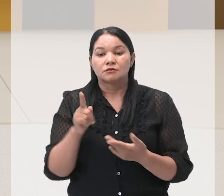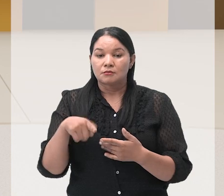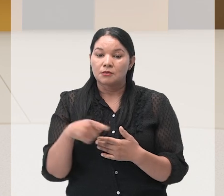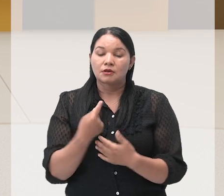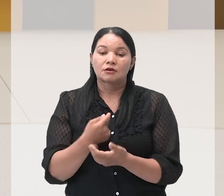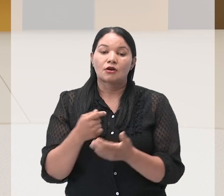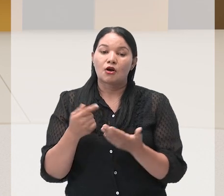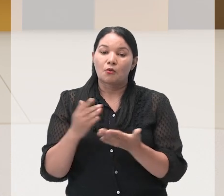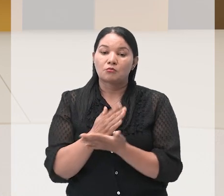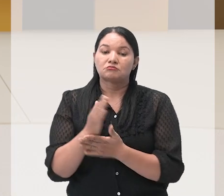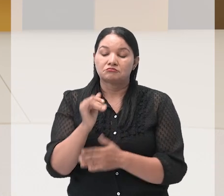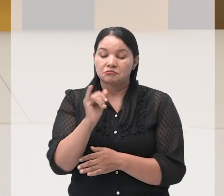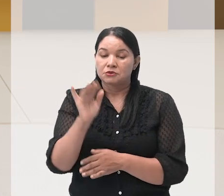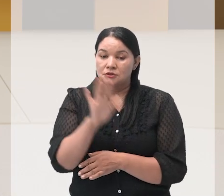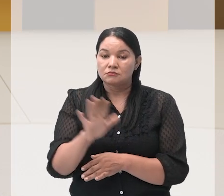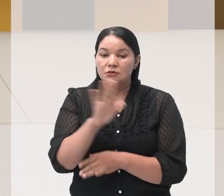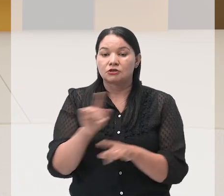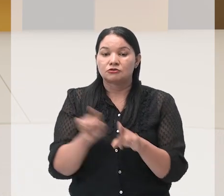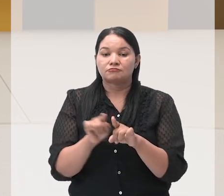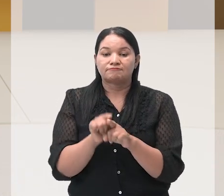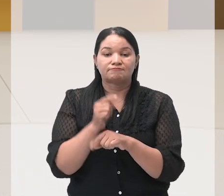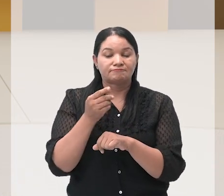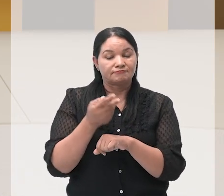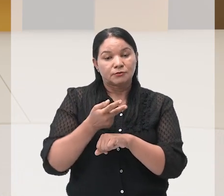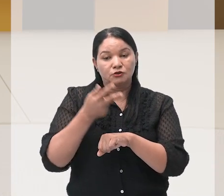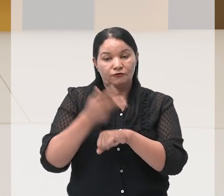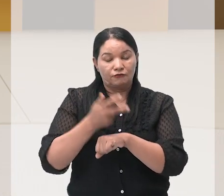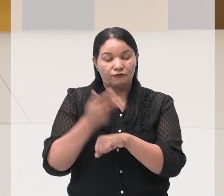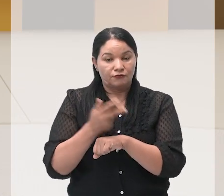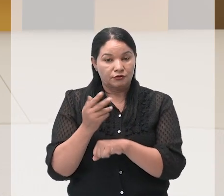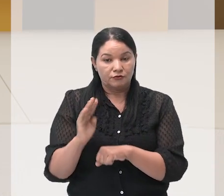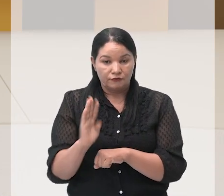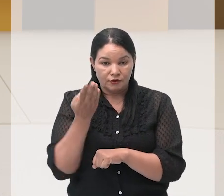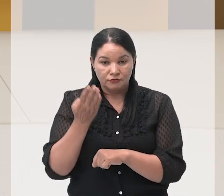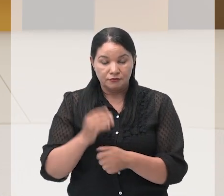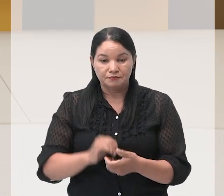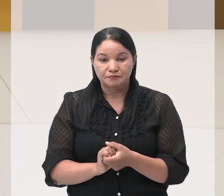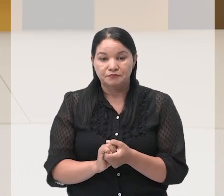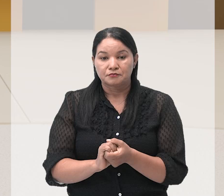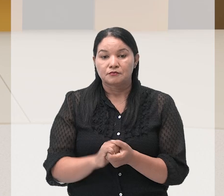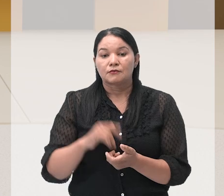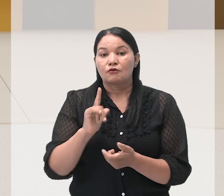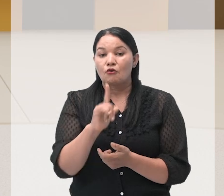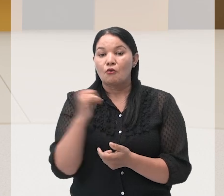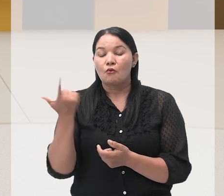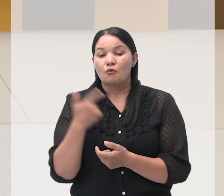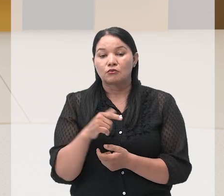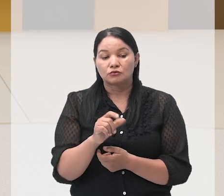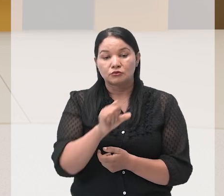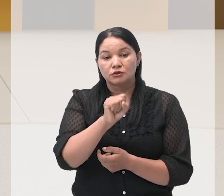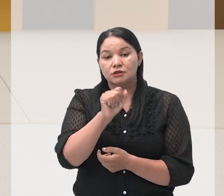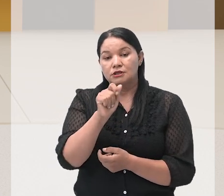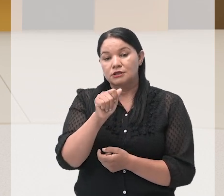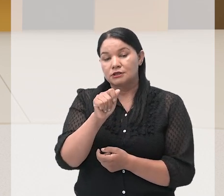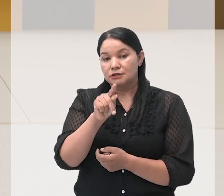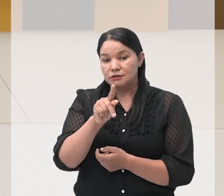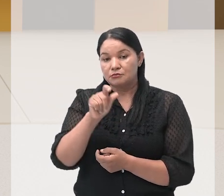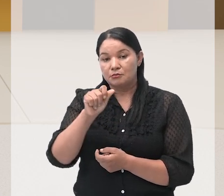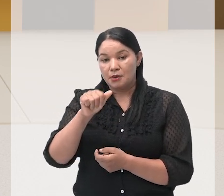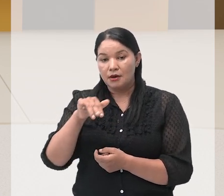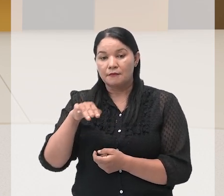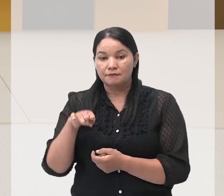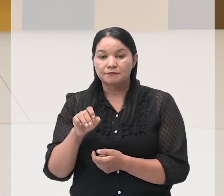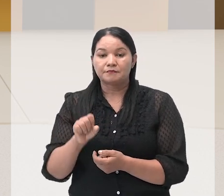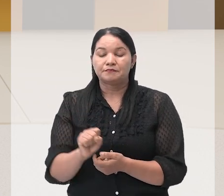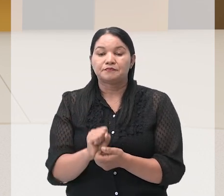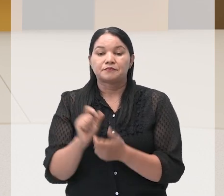vídeos manipulados. Spams e correntes também são uma características muito utilizadas.